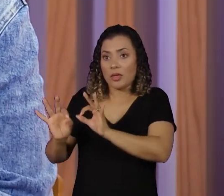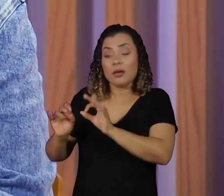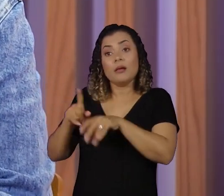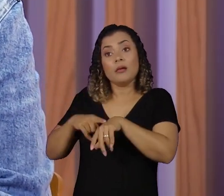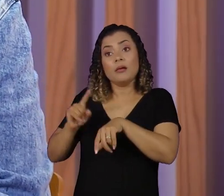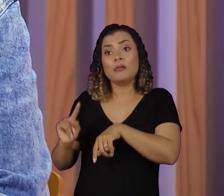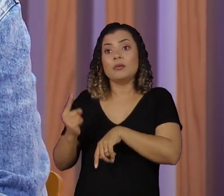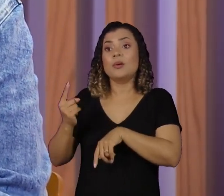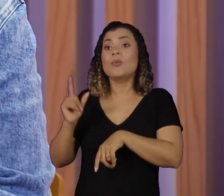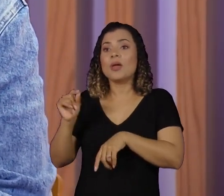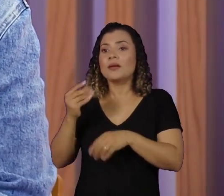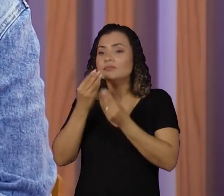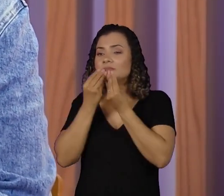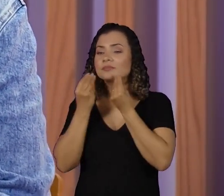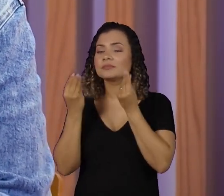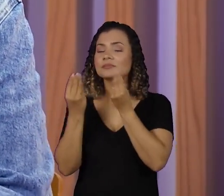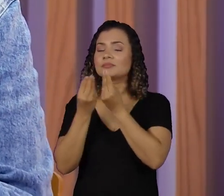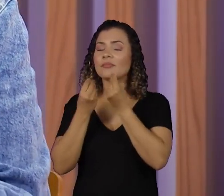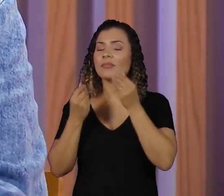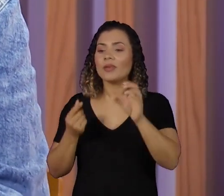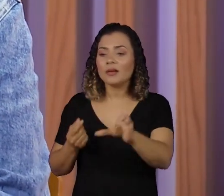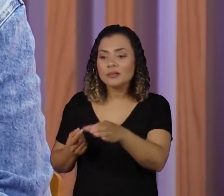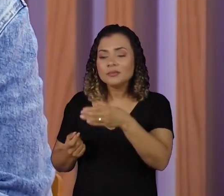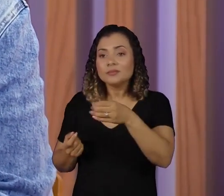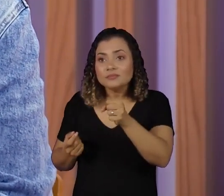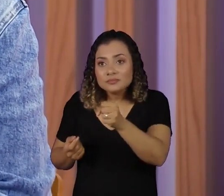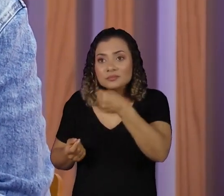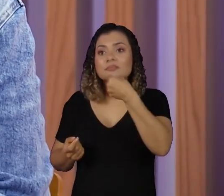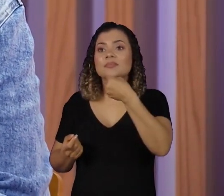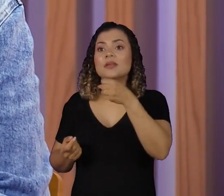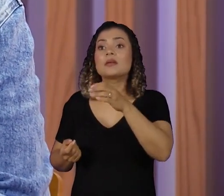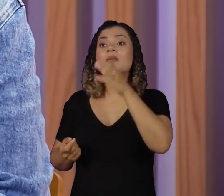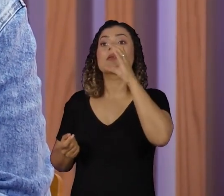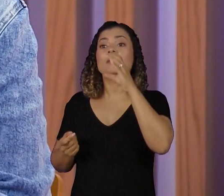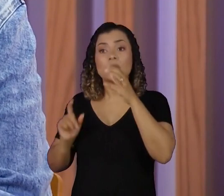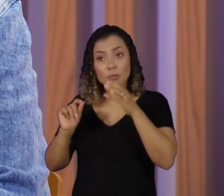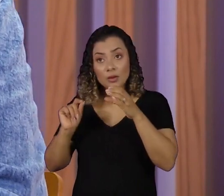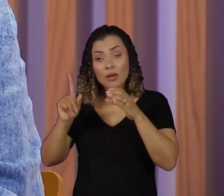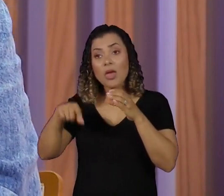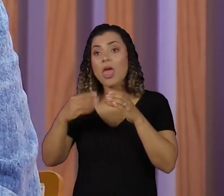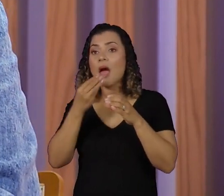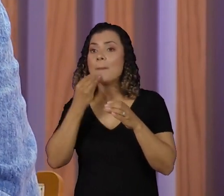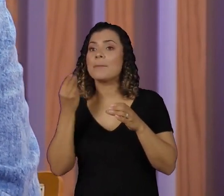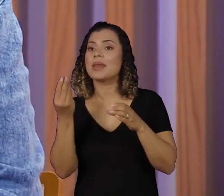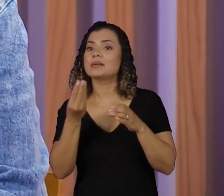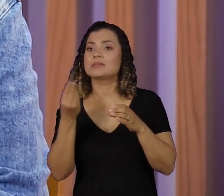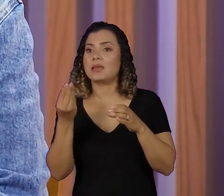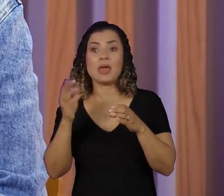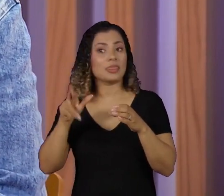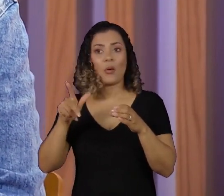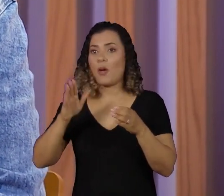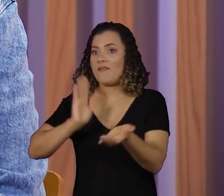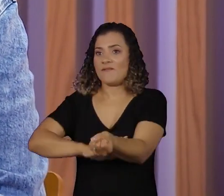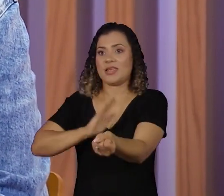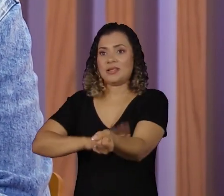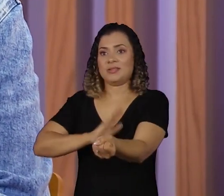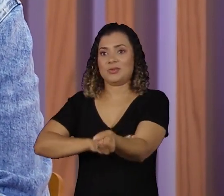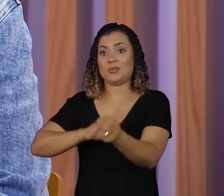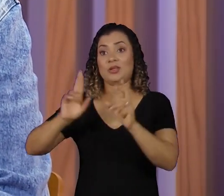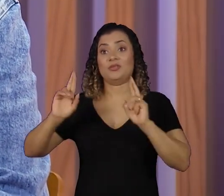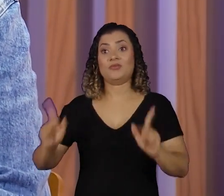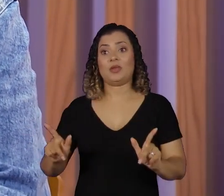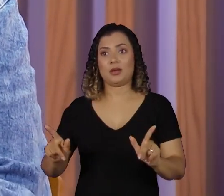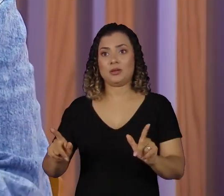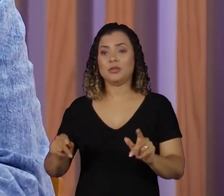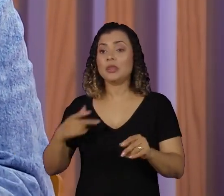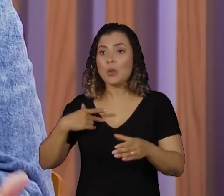item gastronômico, ela está sendo apresentada mais como um item de apreciação. Ela não é aquele produto